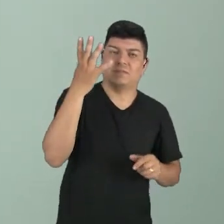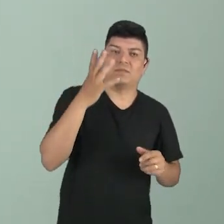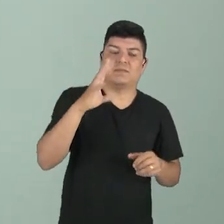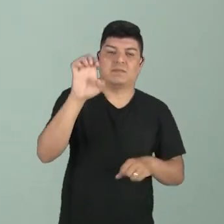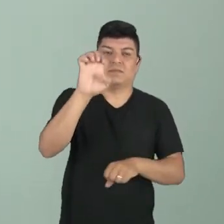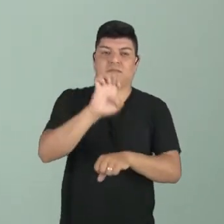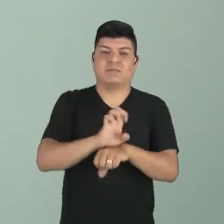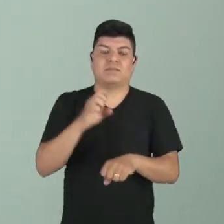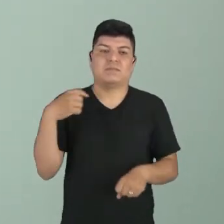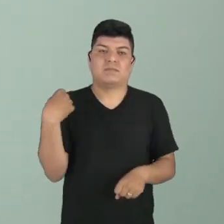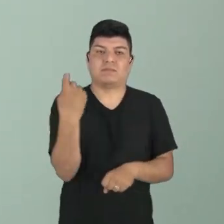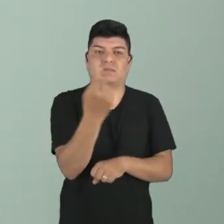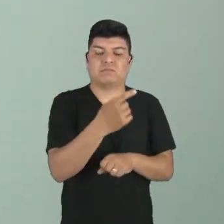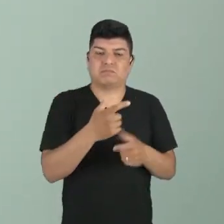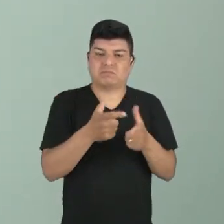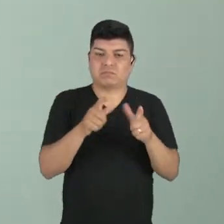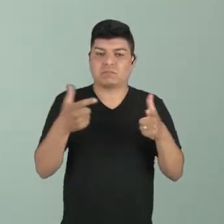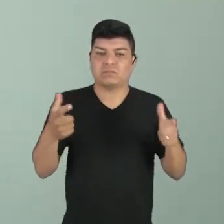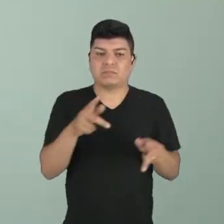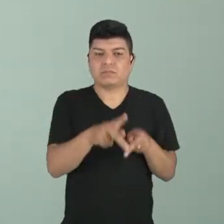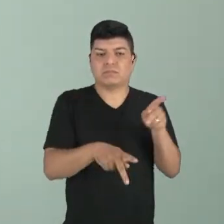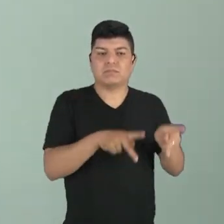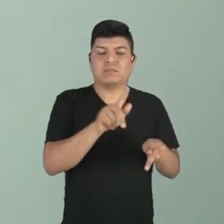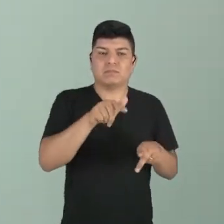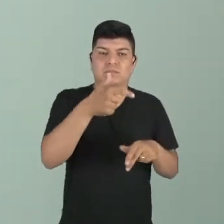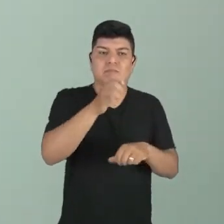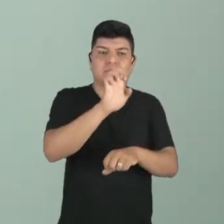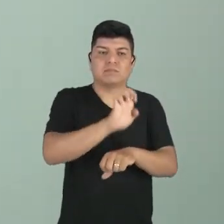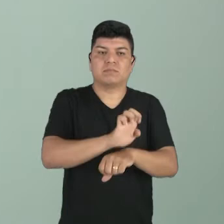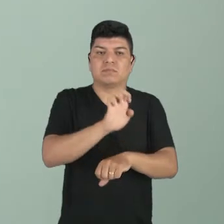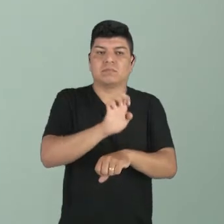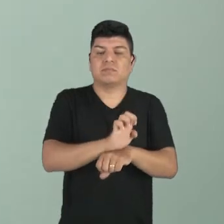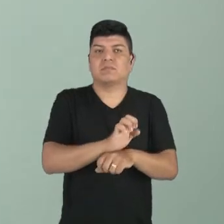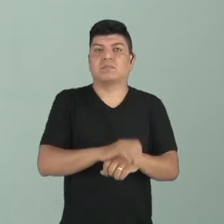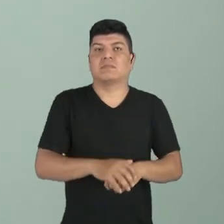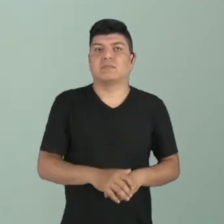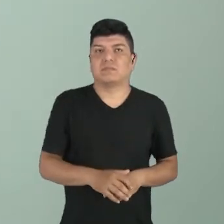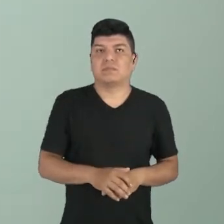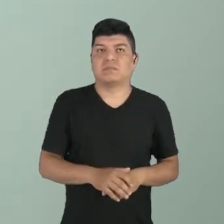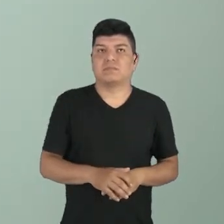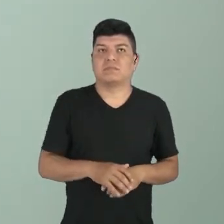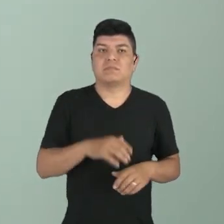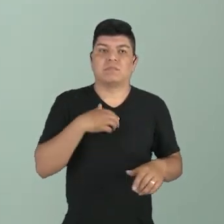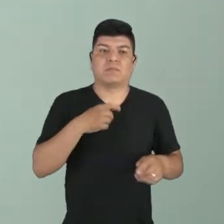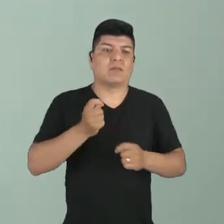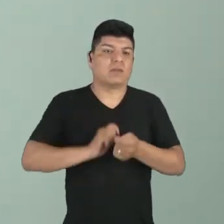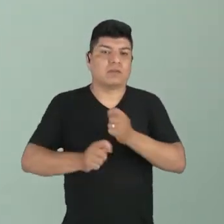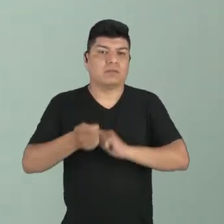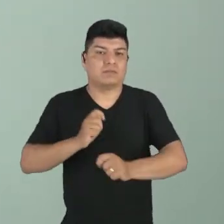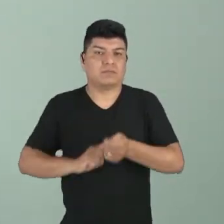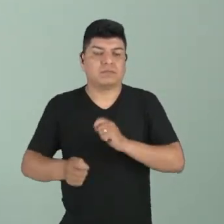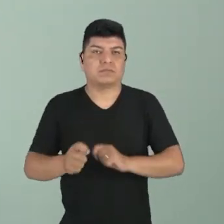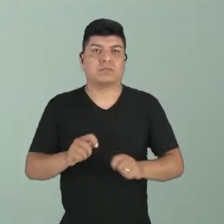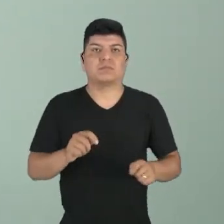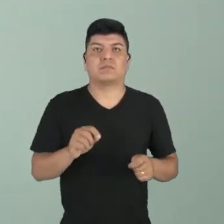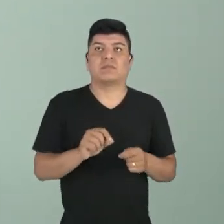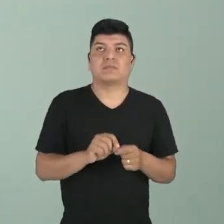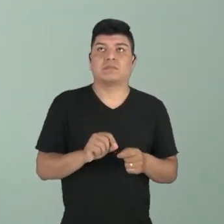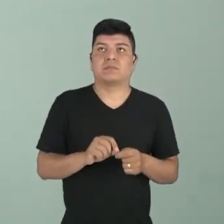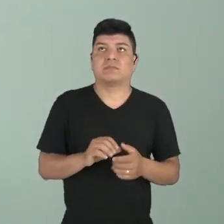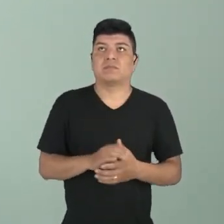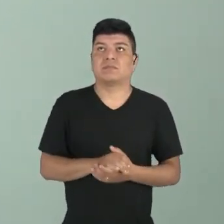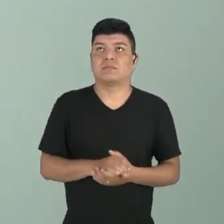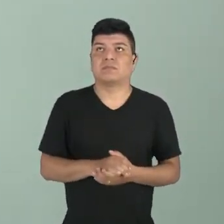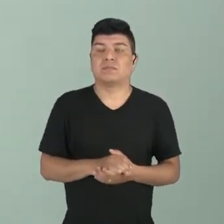nosso estado não cresce tanto a população com outros estados que a questão em unidades econômicas fizeram com que